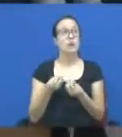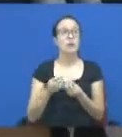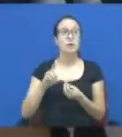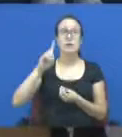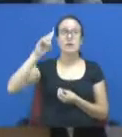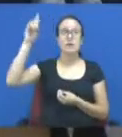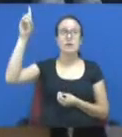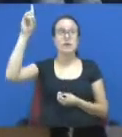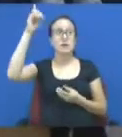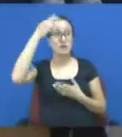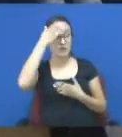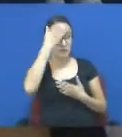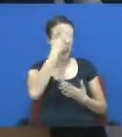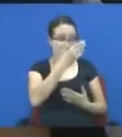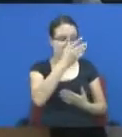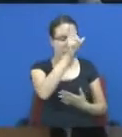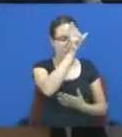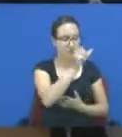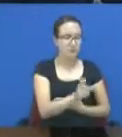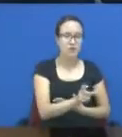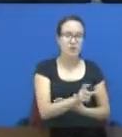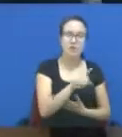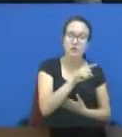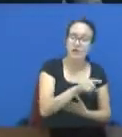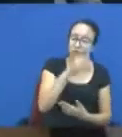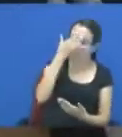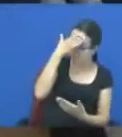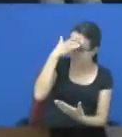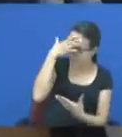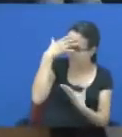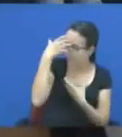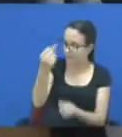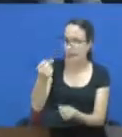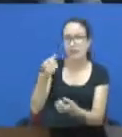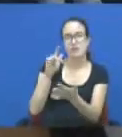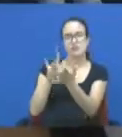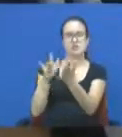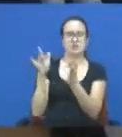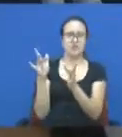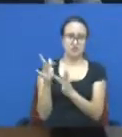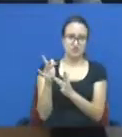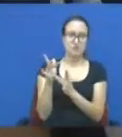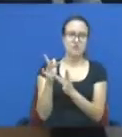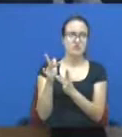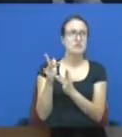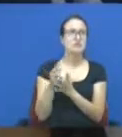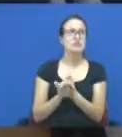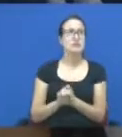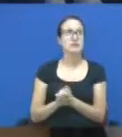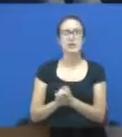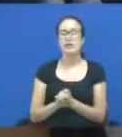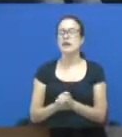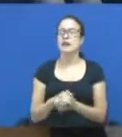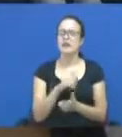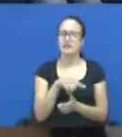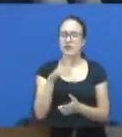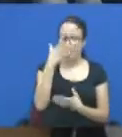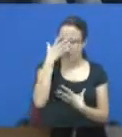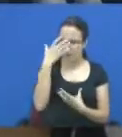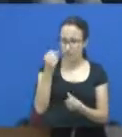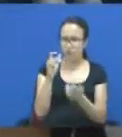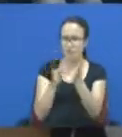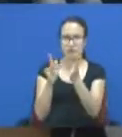Deus através da fé em Jesus Cristo. É através da fé em Jesus que os pecados são perdoados por